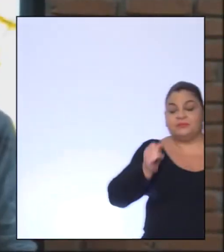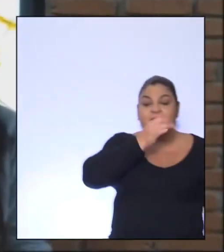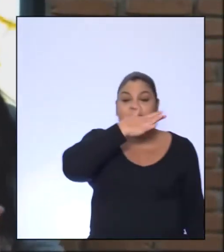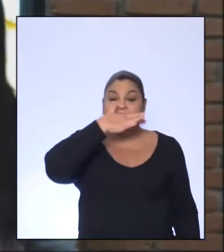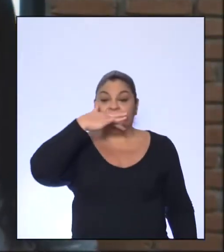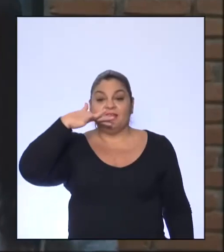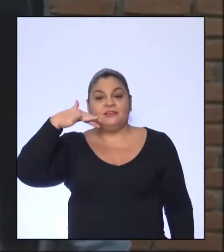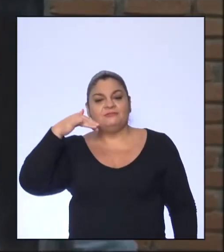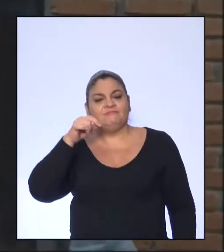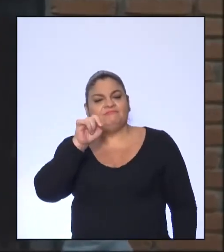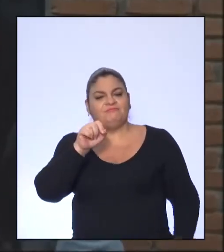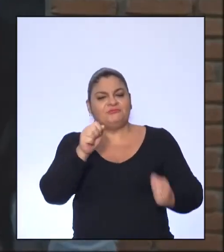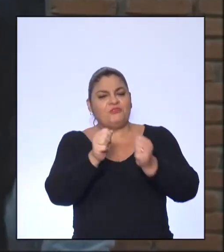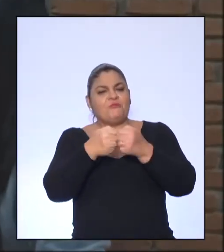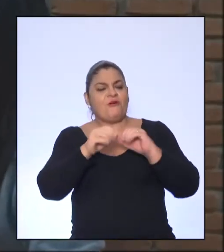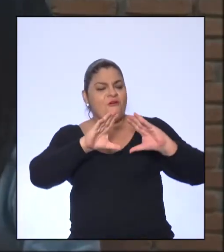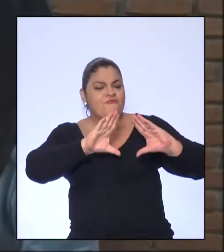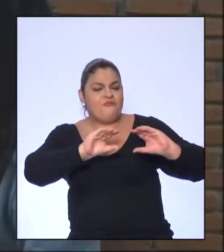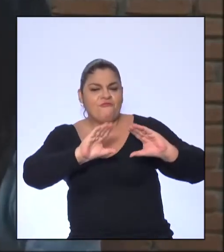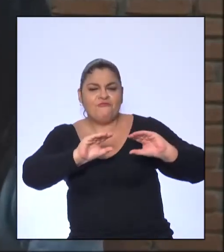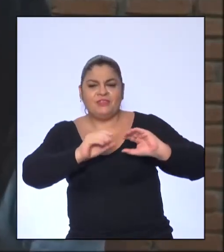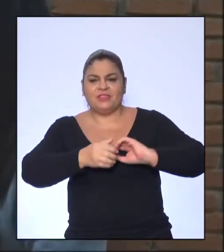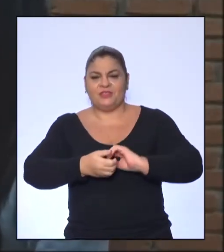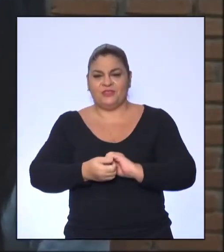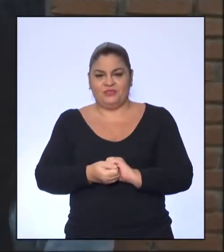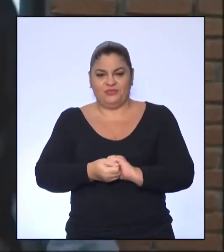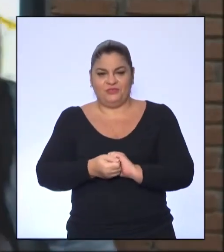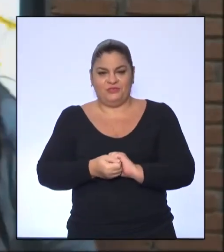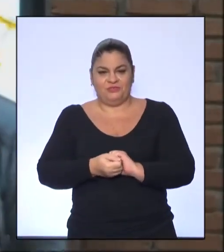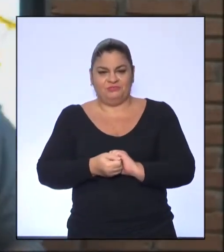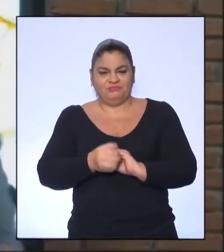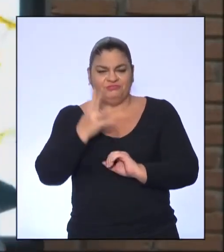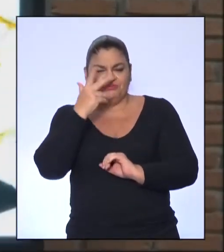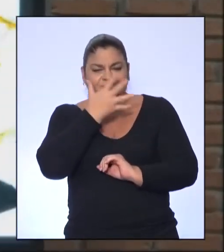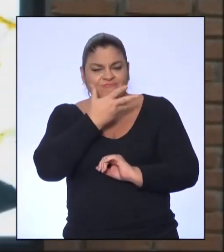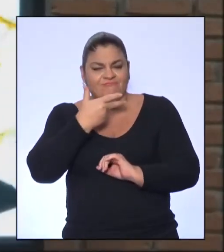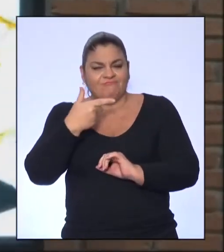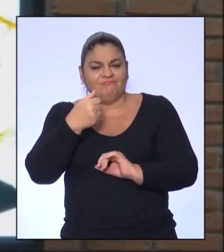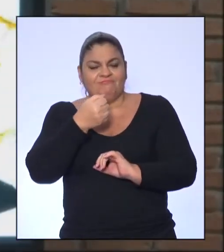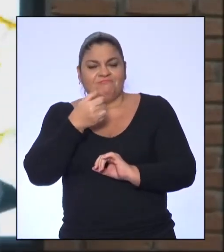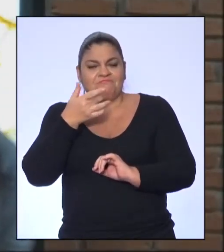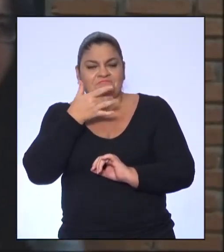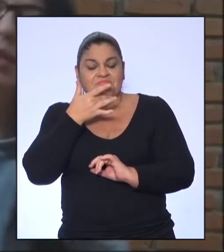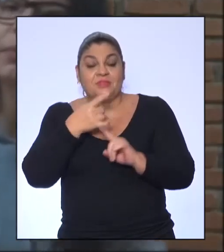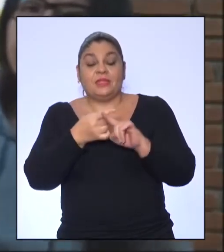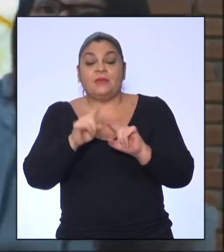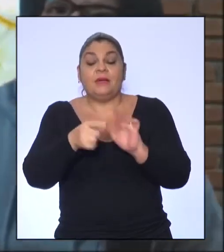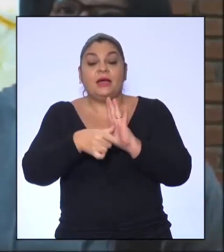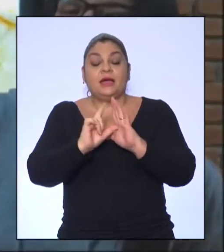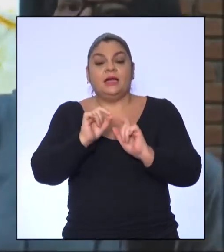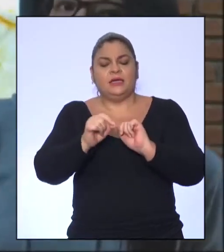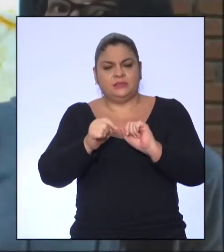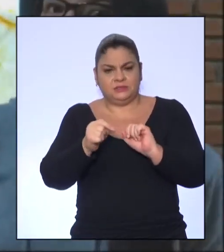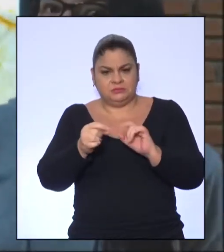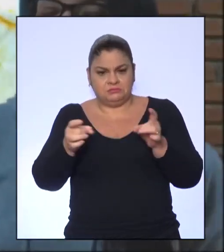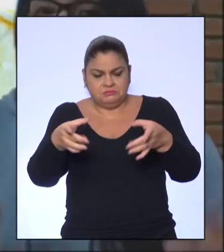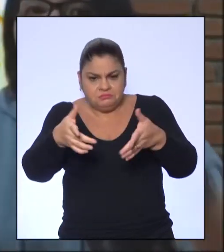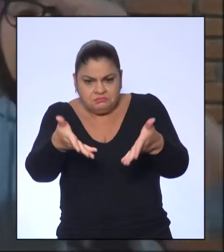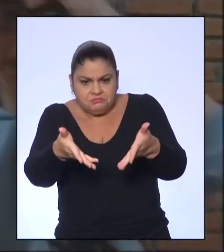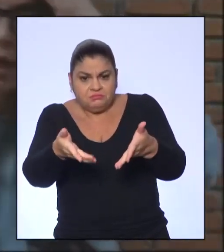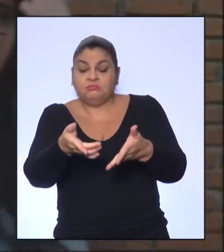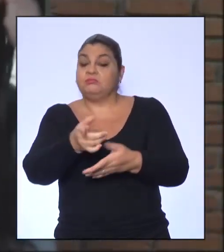Olha só, fofinho, coradinho, cheiro dele. Só que antes ele era assim?